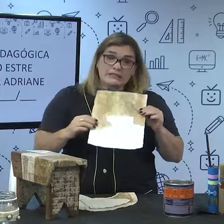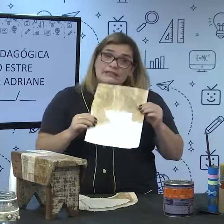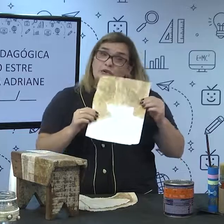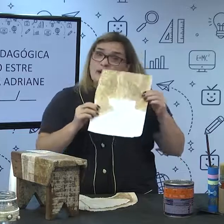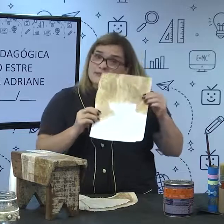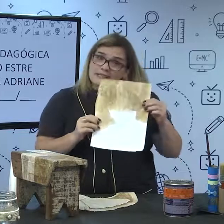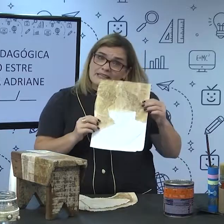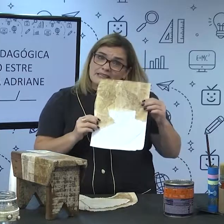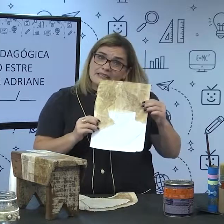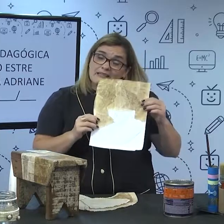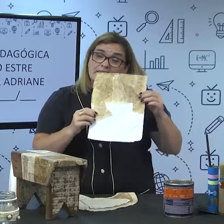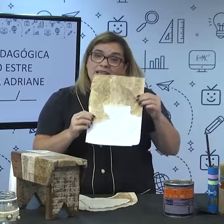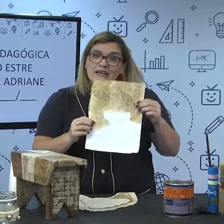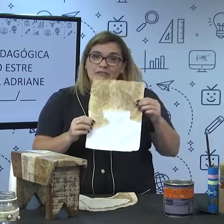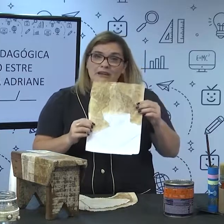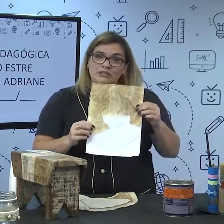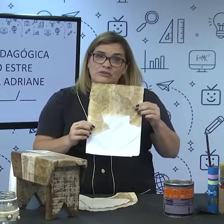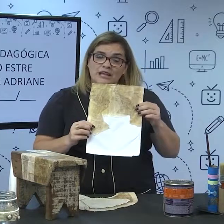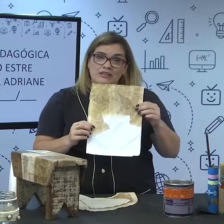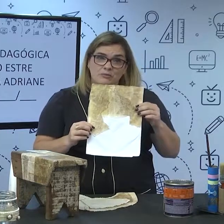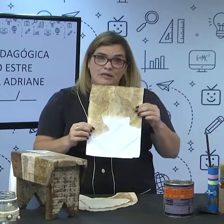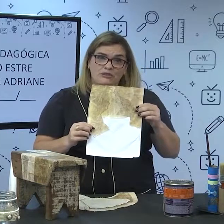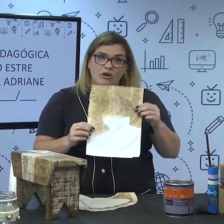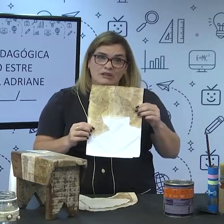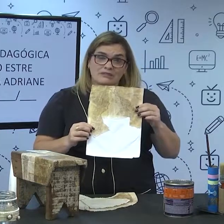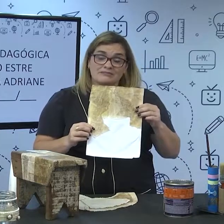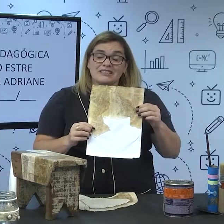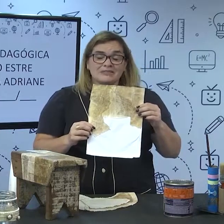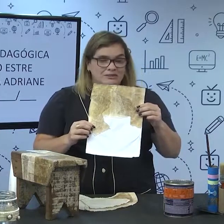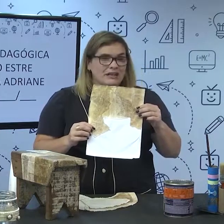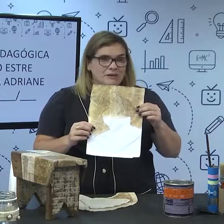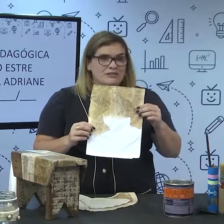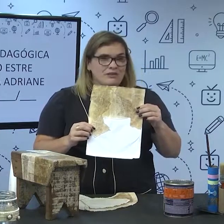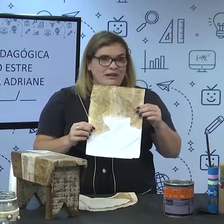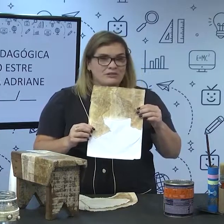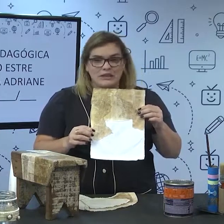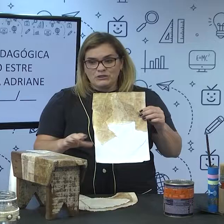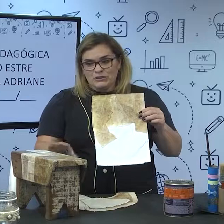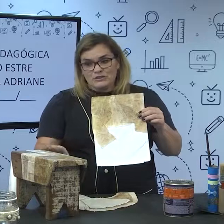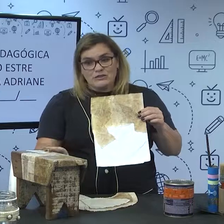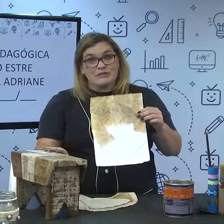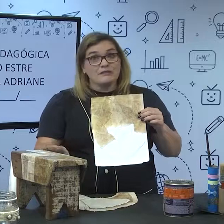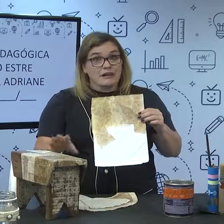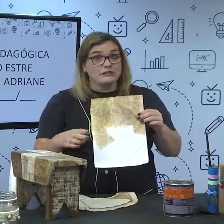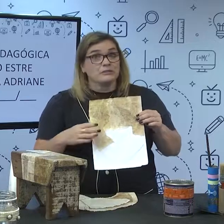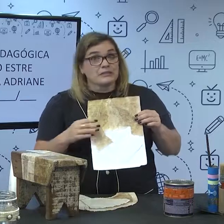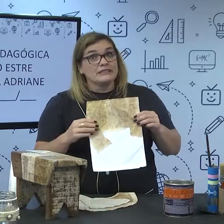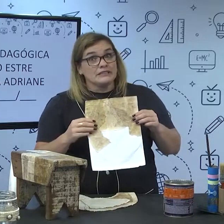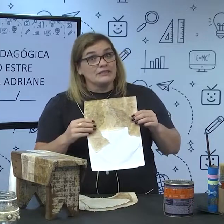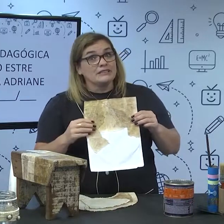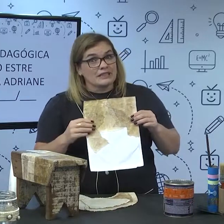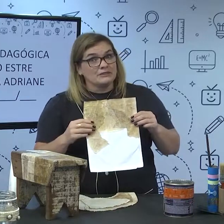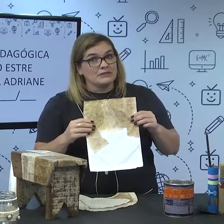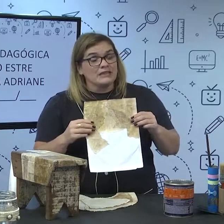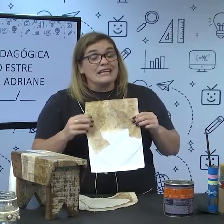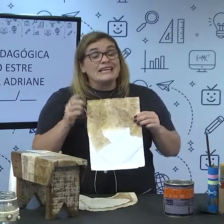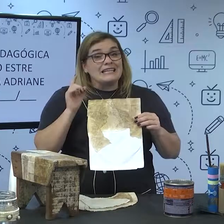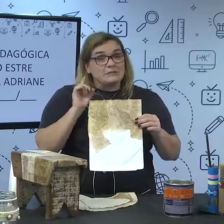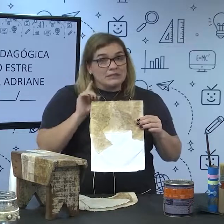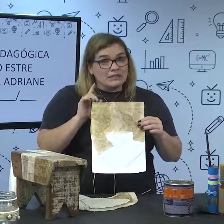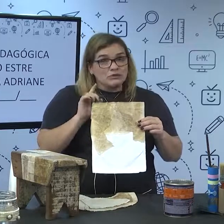um pedacinho assim e levar a atividade para a escola. Fica mais fácil, né, do que vocês levarem um banquinho